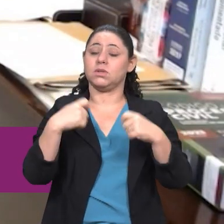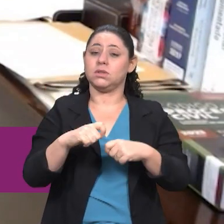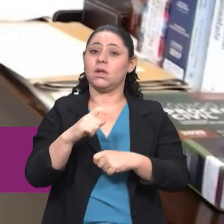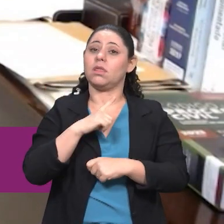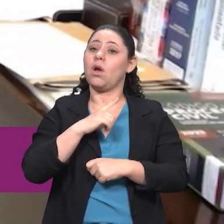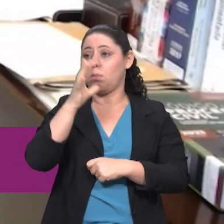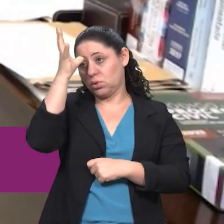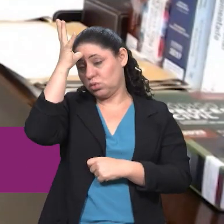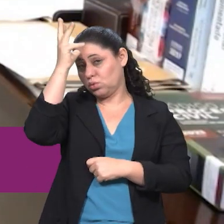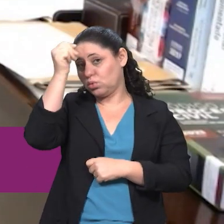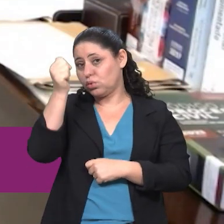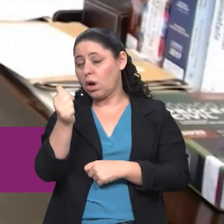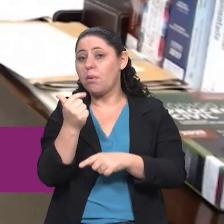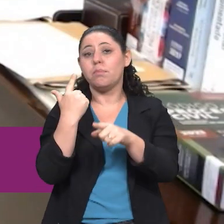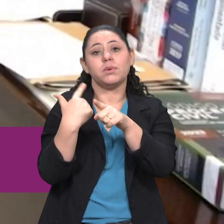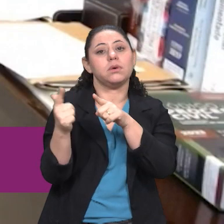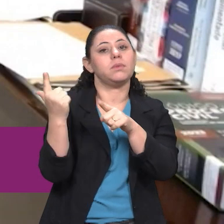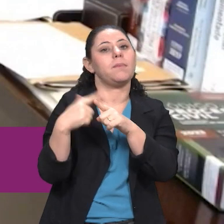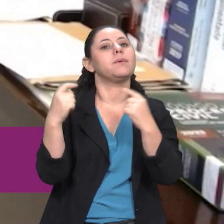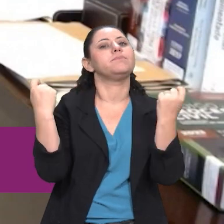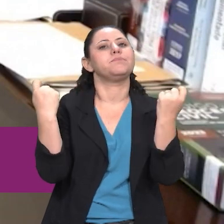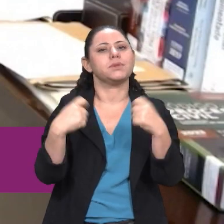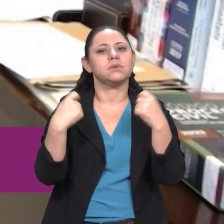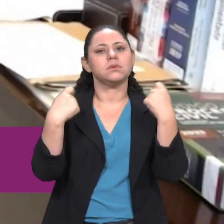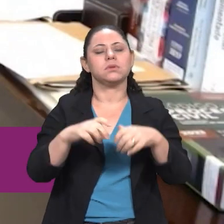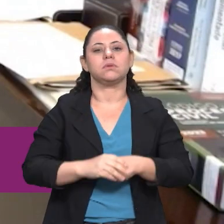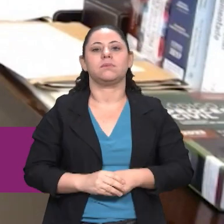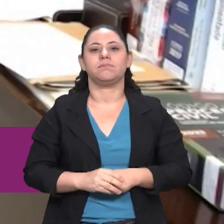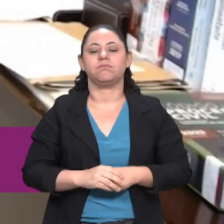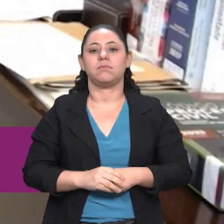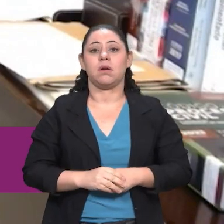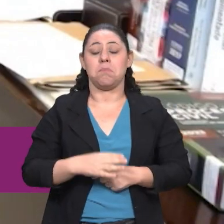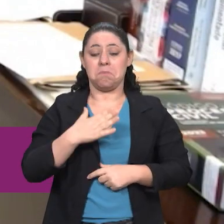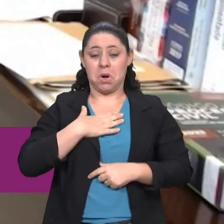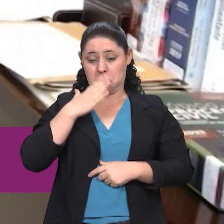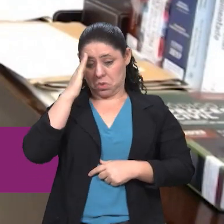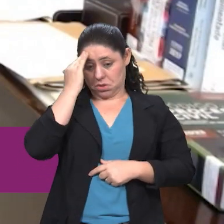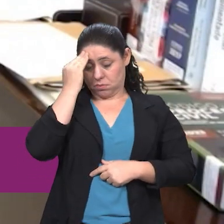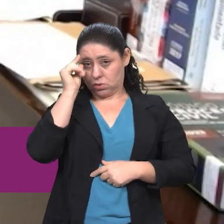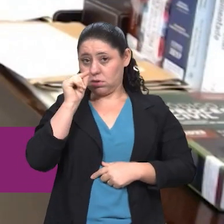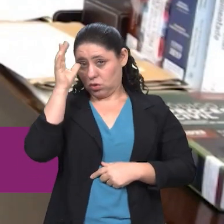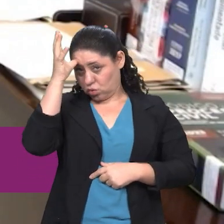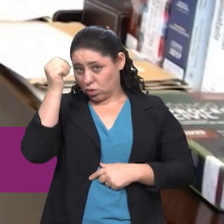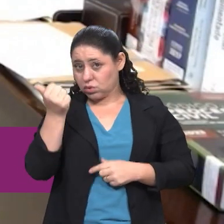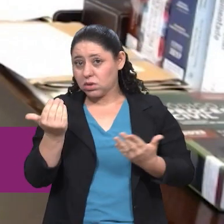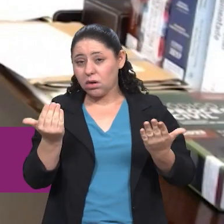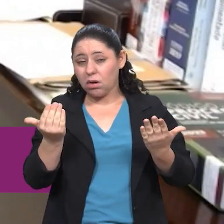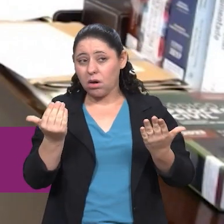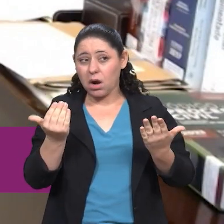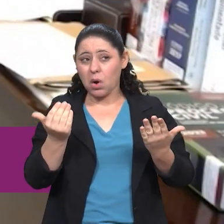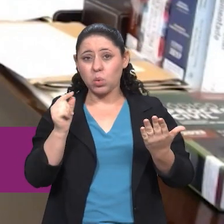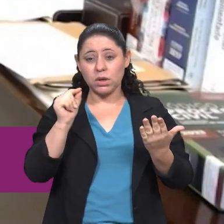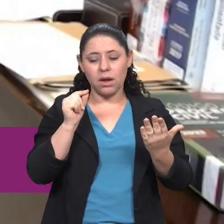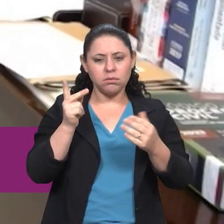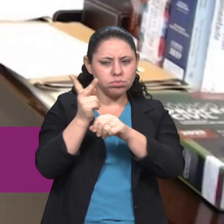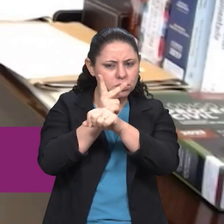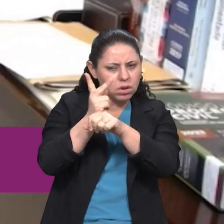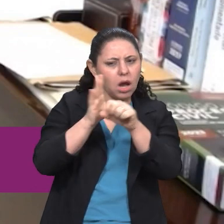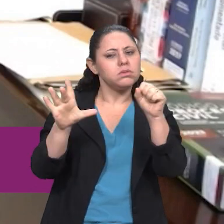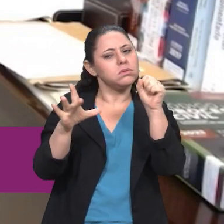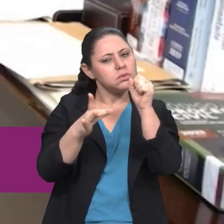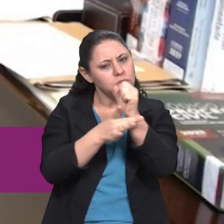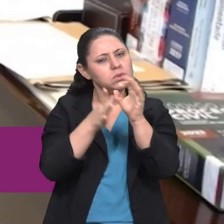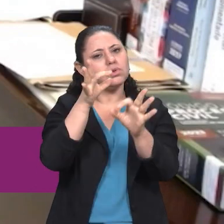necessidade de se alcançar uma solução para o problema. Em nosso entendimento, a solução passa por se buscar